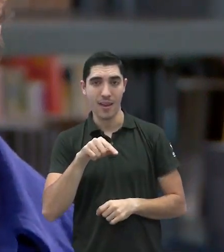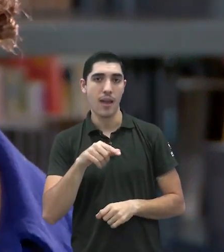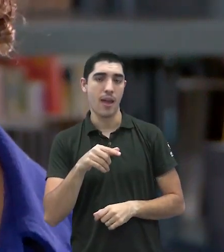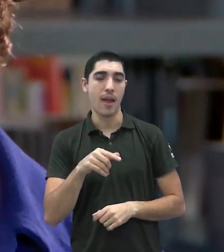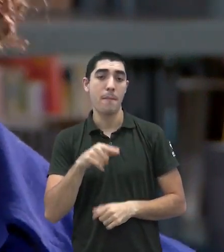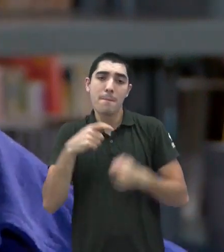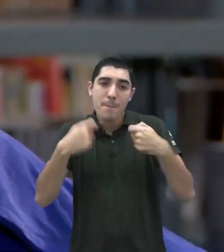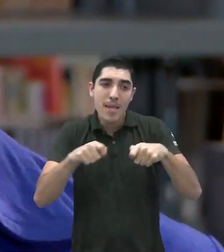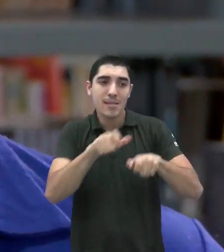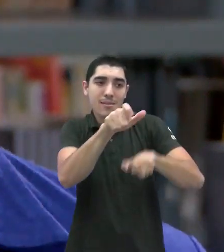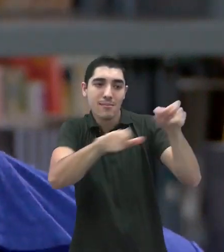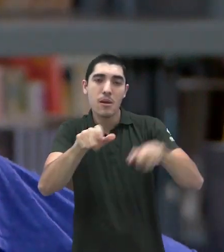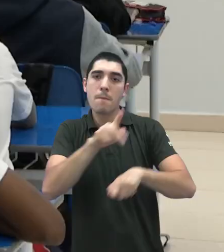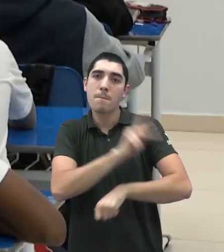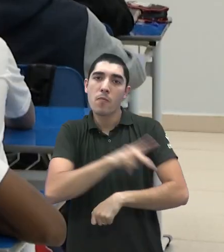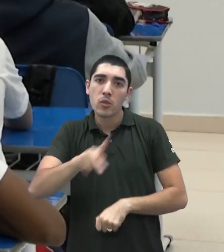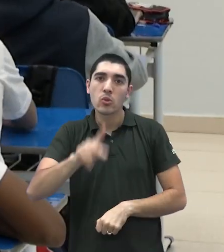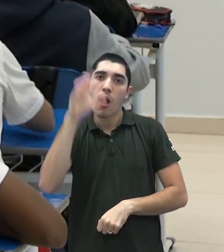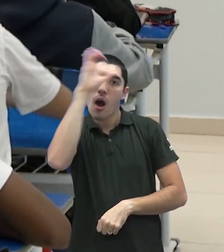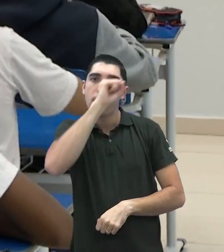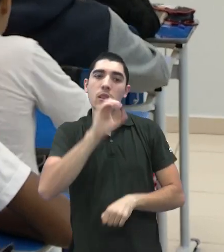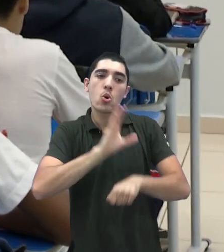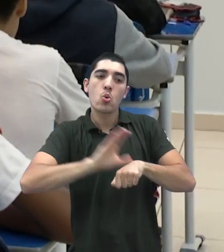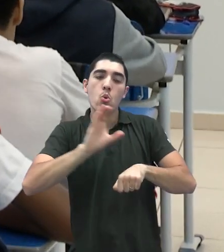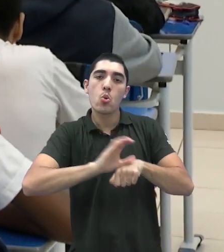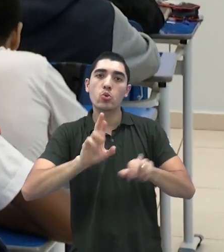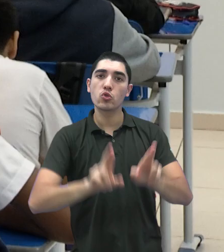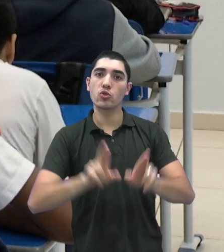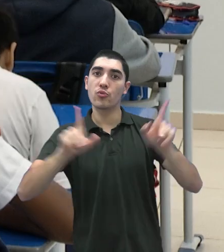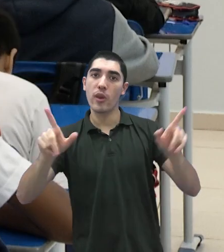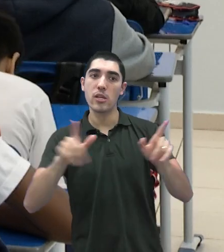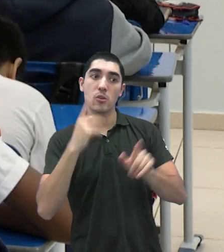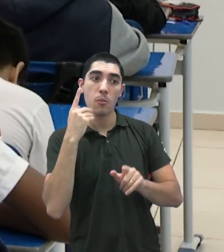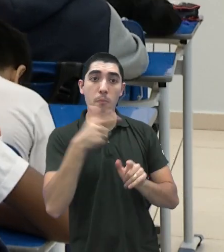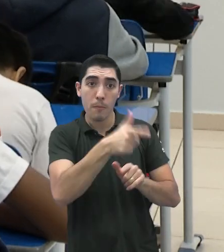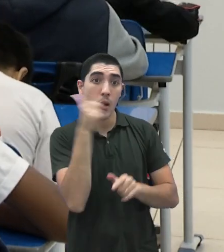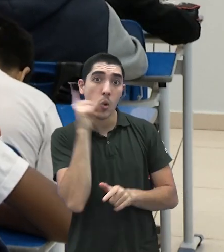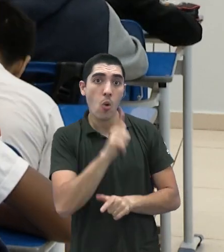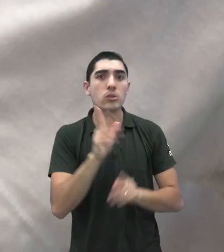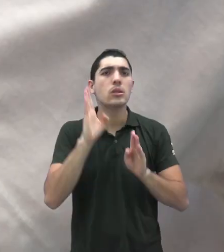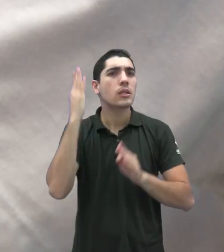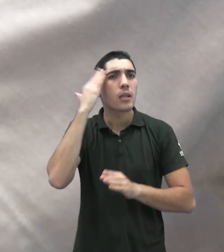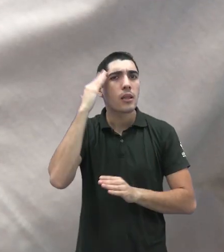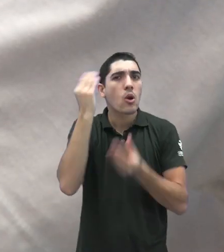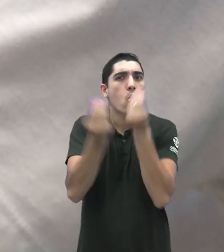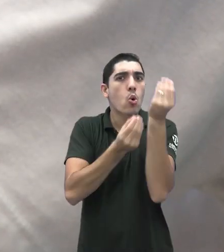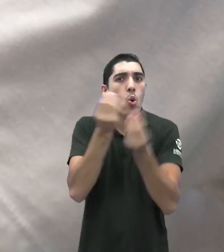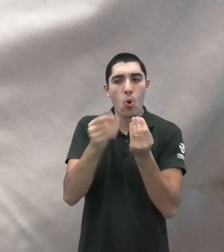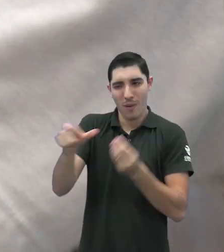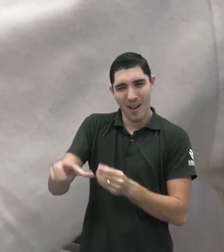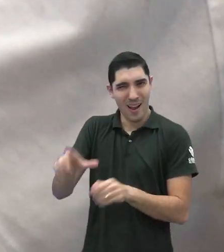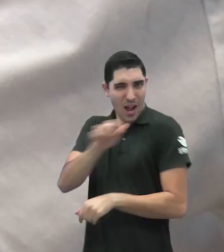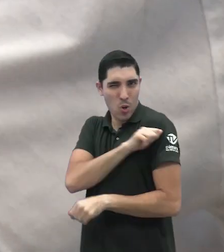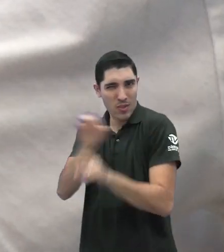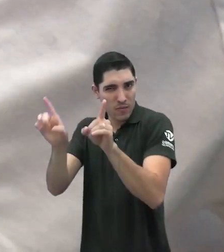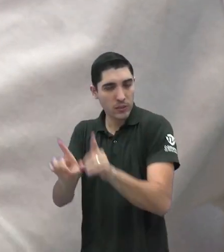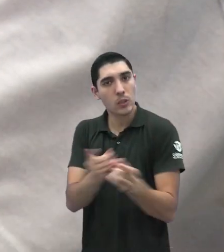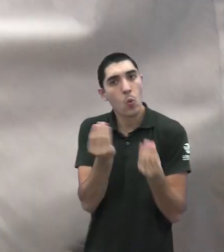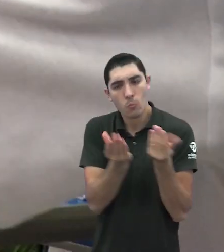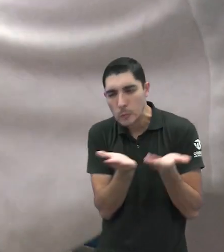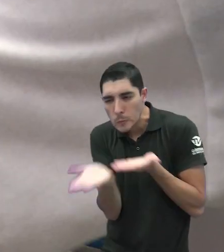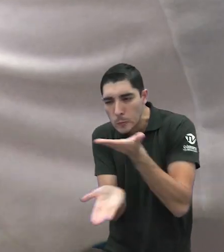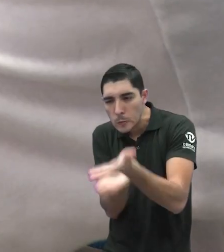necessário capacitar professores com cursos de formação para que as necessidades específicas dos alunos